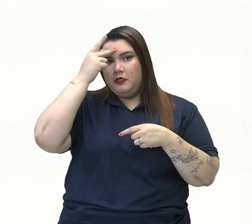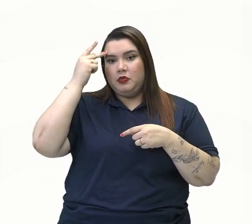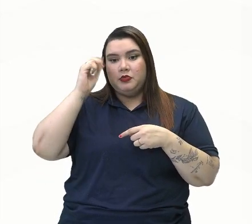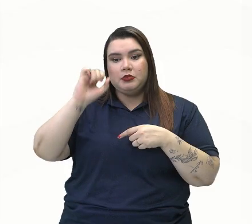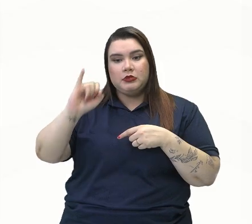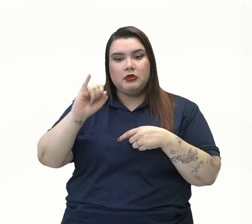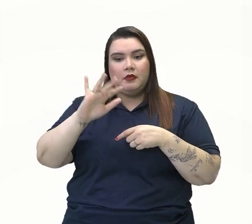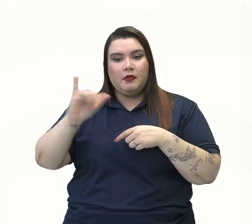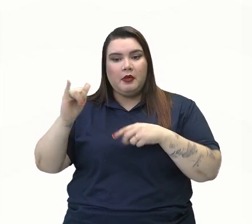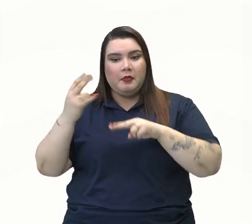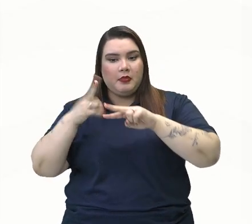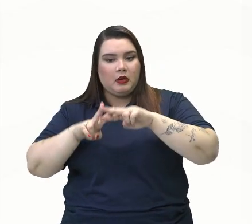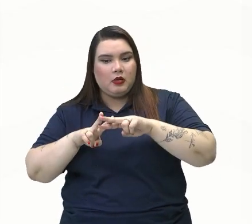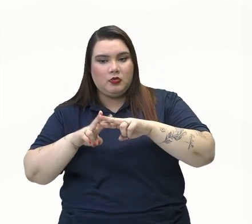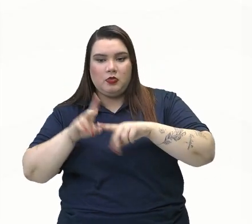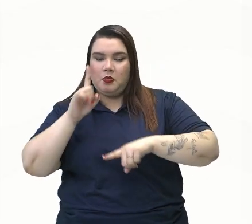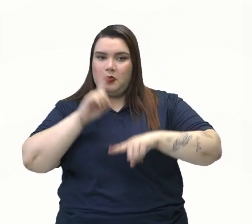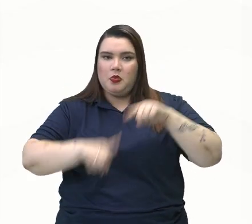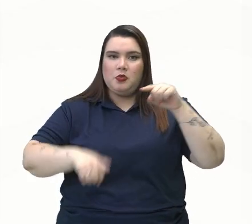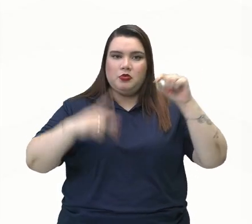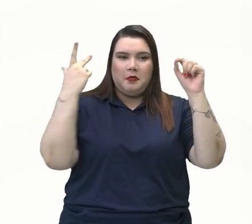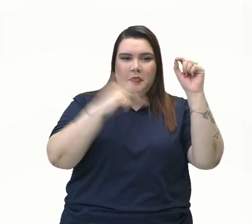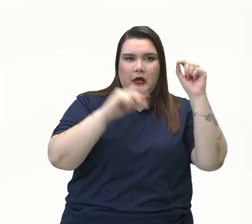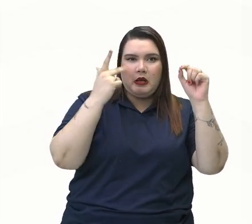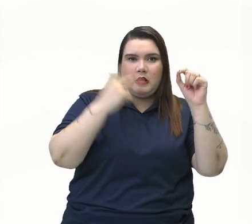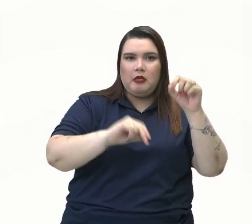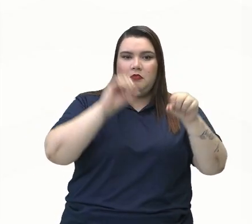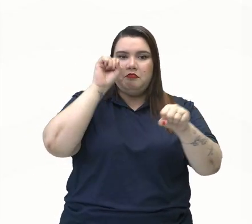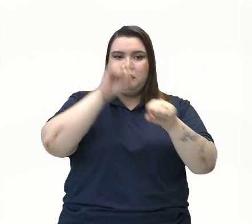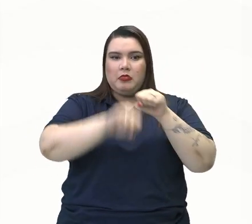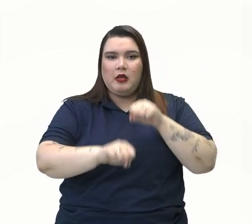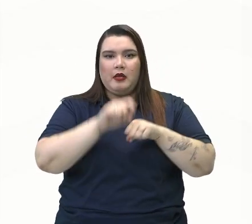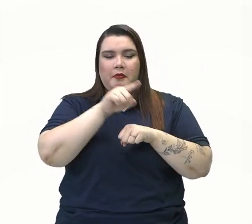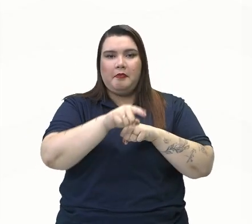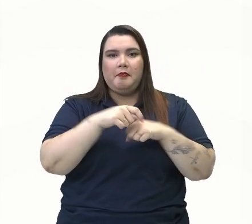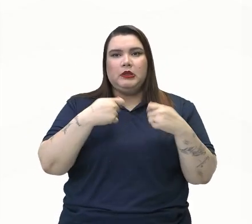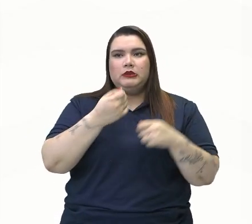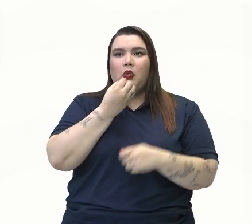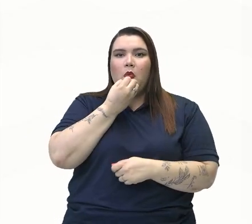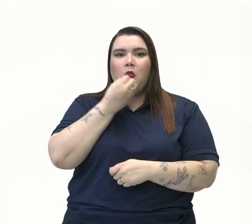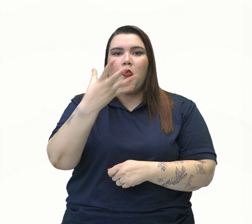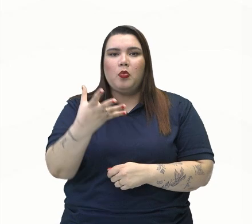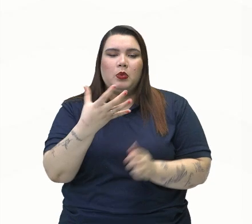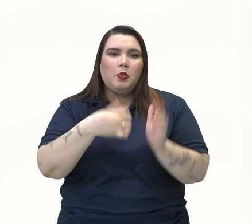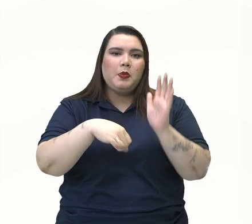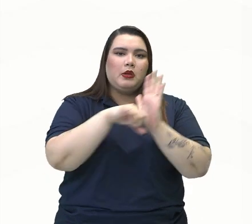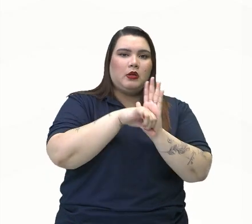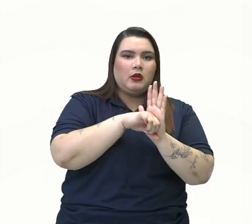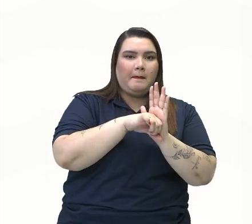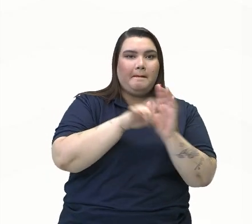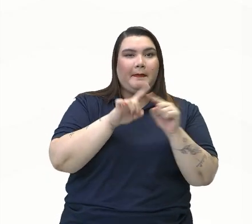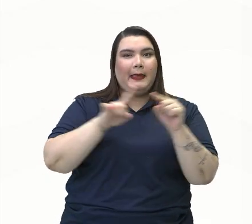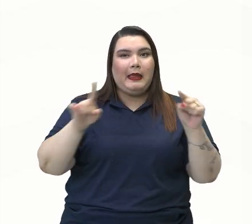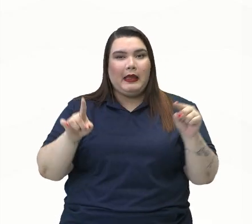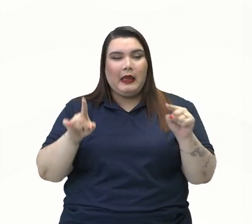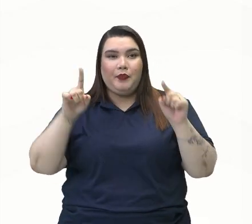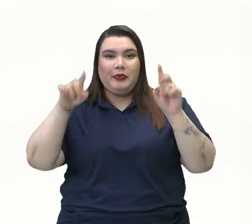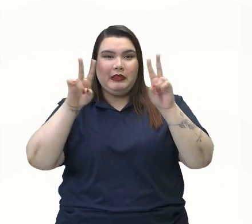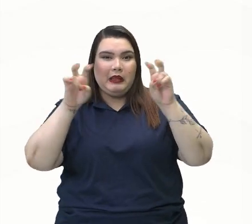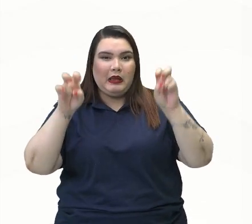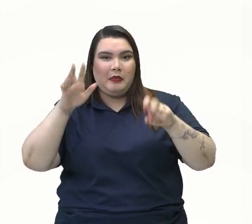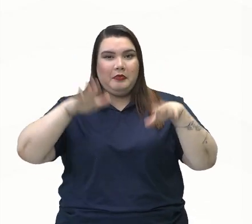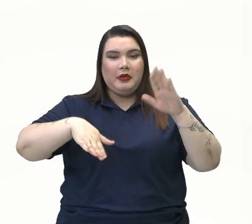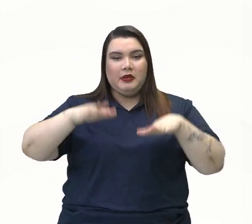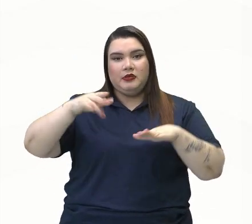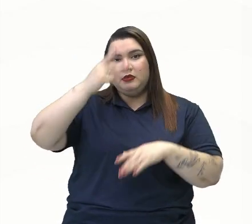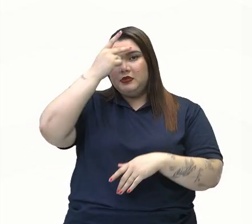preso. Ele não deve ser torturado para confessar algum tipo de crime, tá? Embora seja um tema que às vezes as